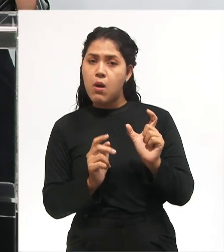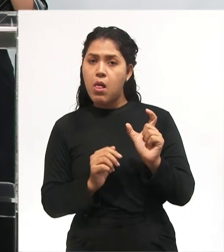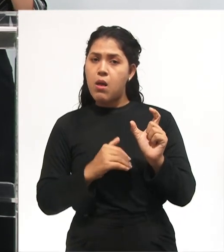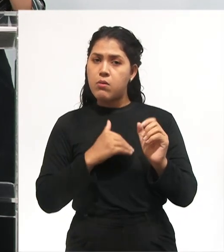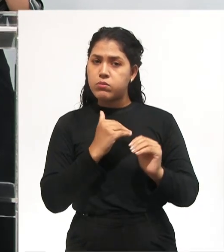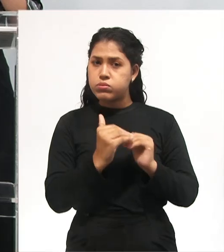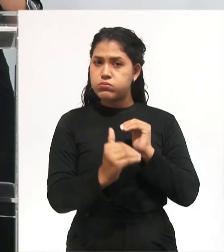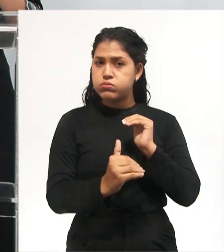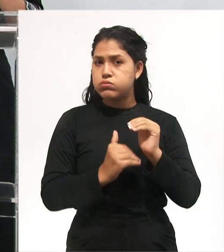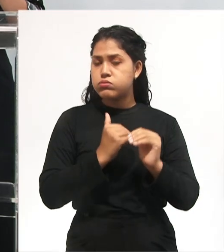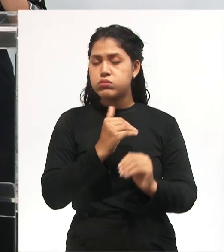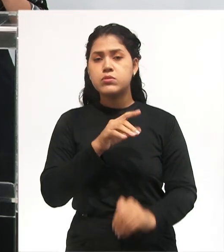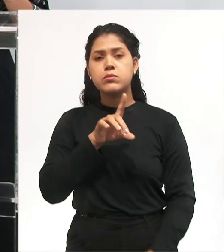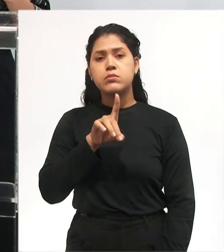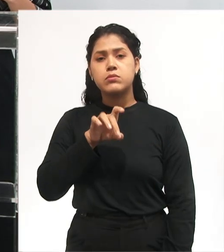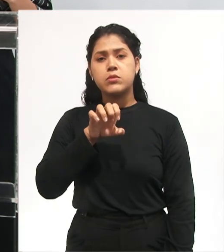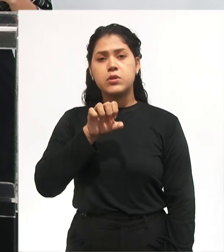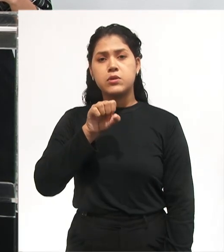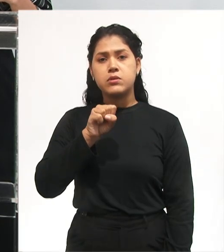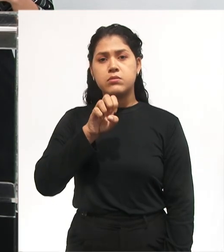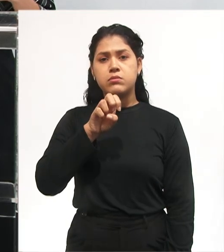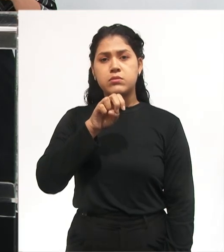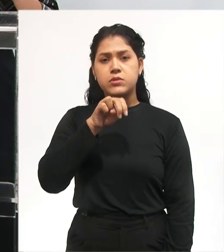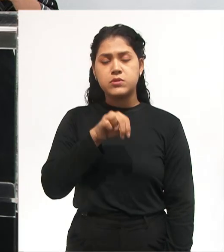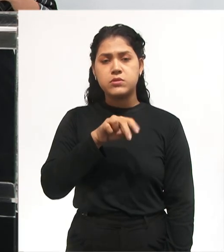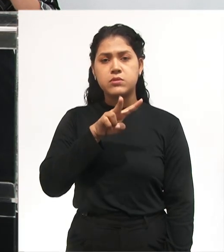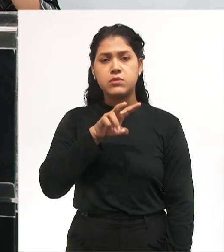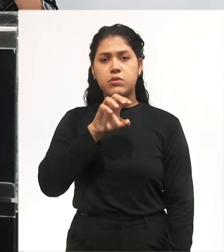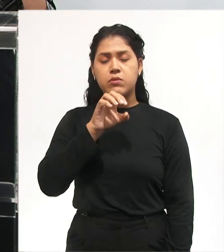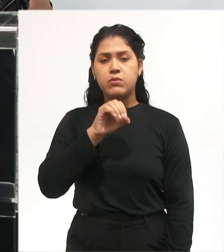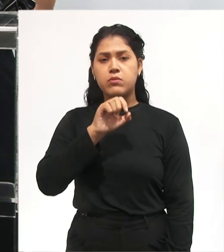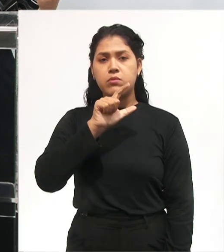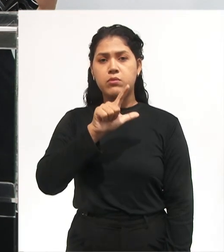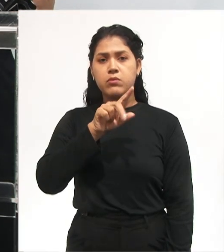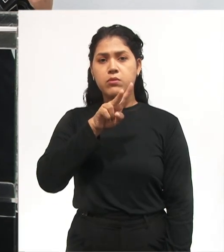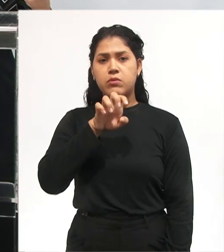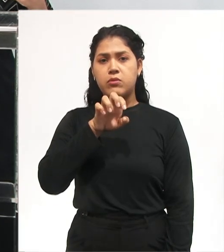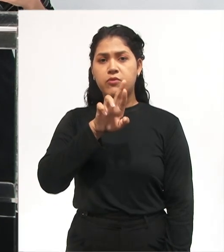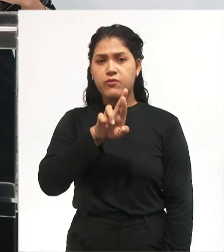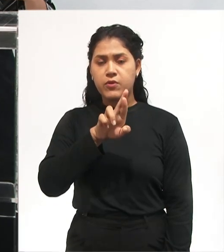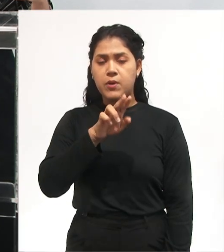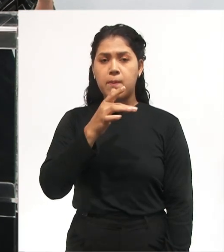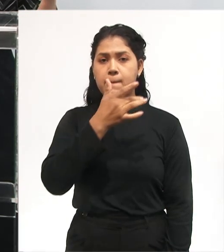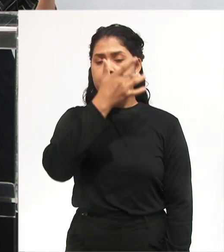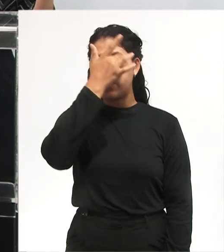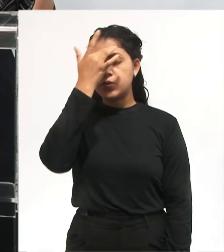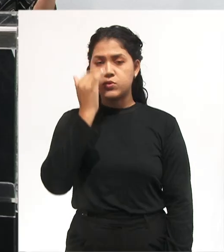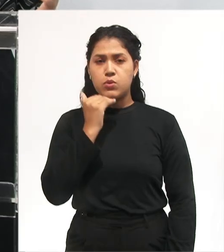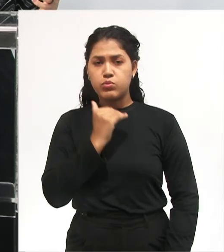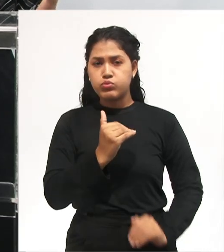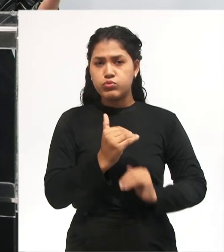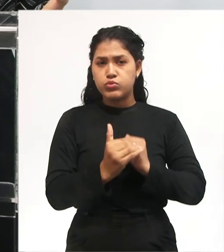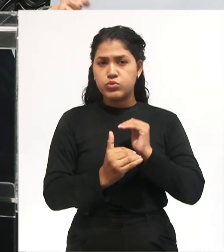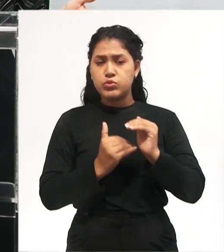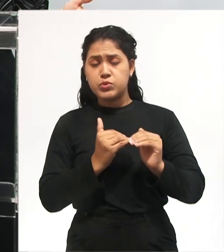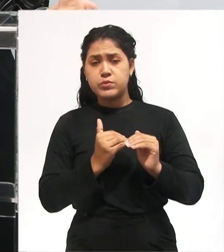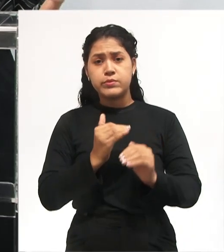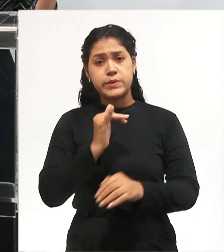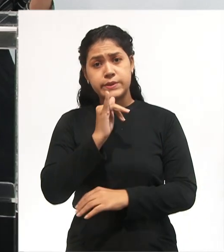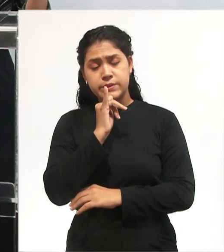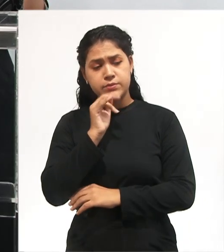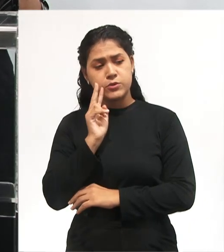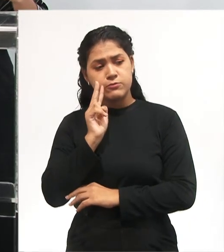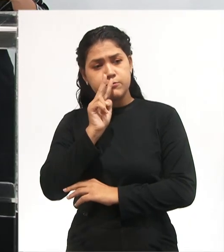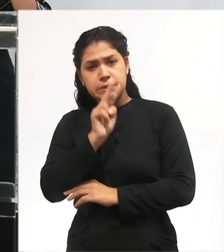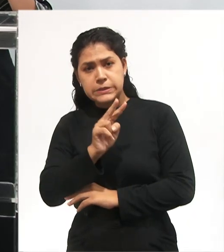desenvolver pessoas, o meu servidor ou o meu funcionário, eu vejo que ele está com dificuldade